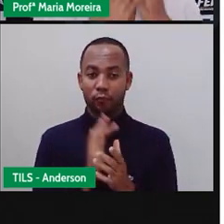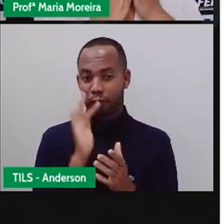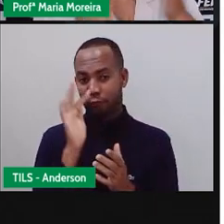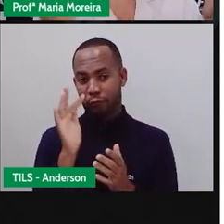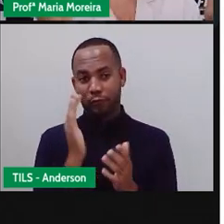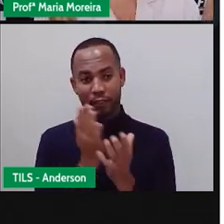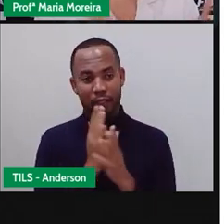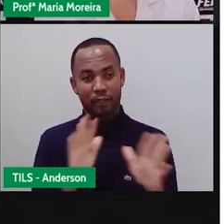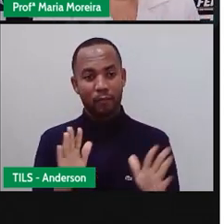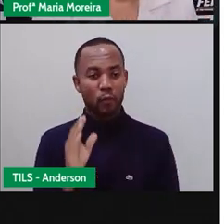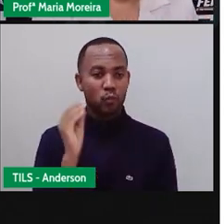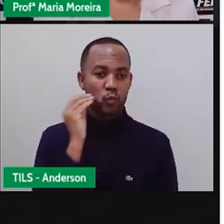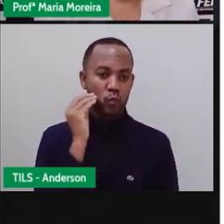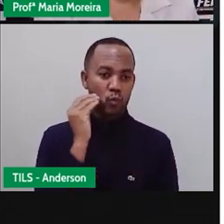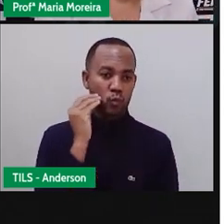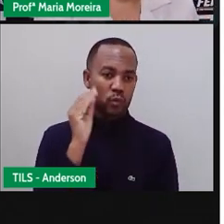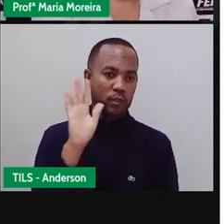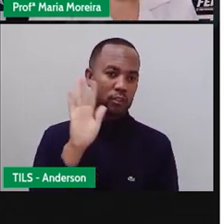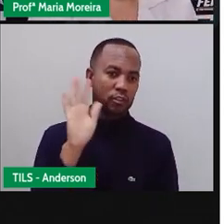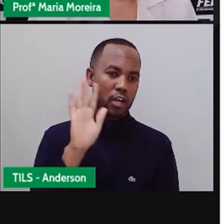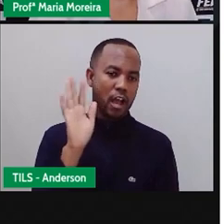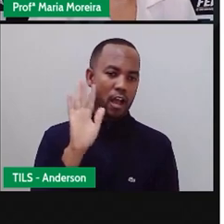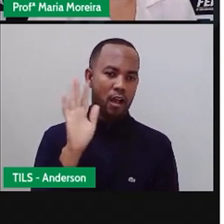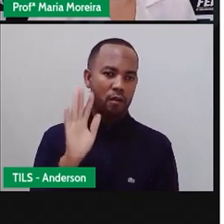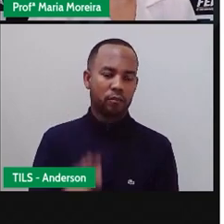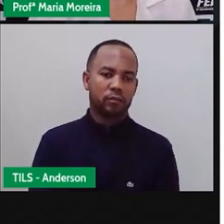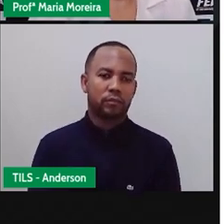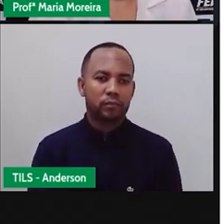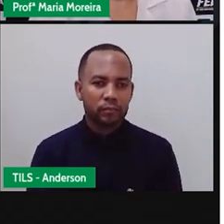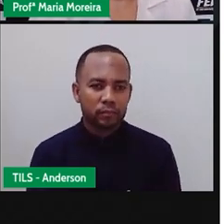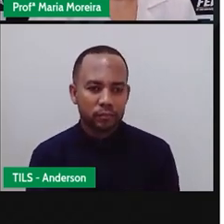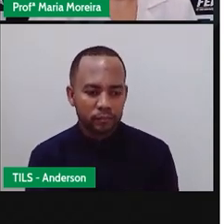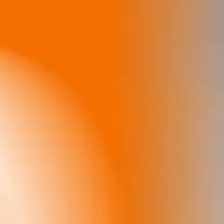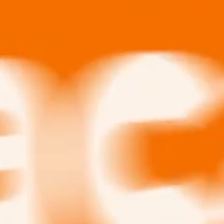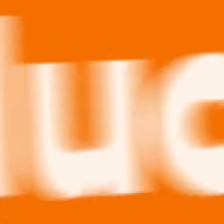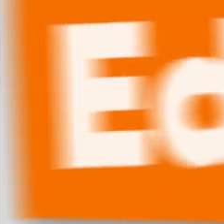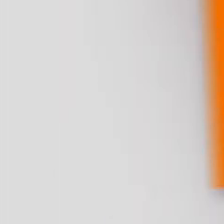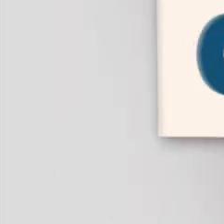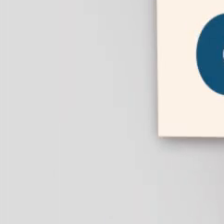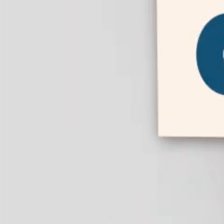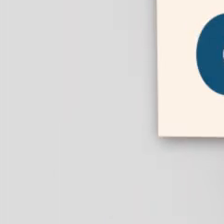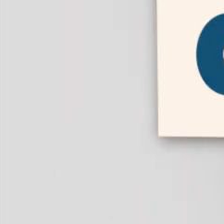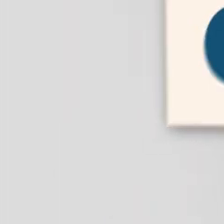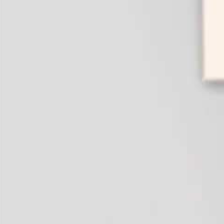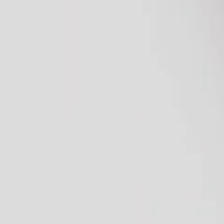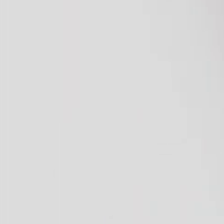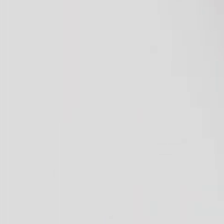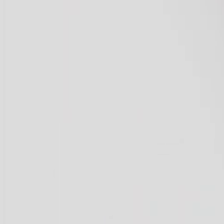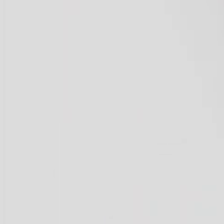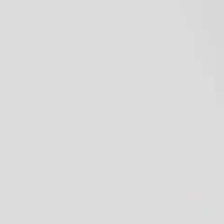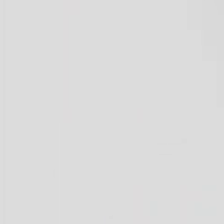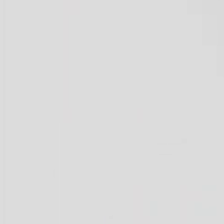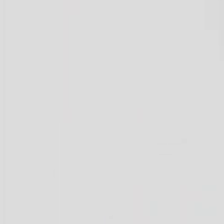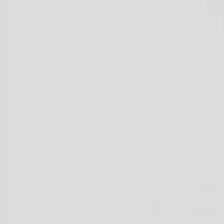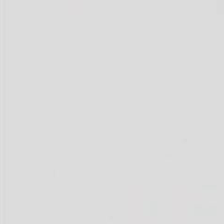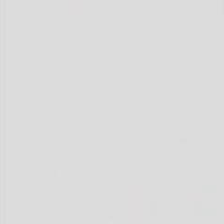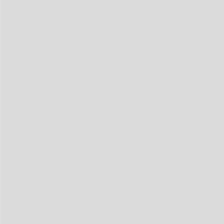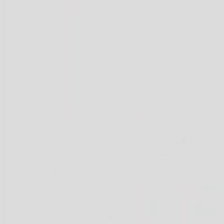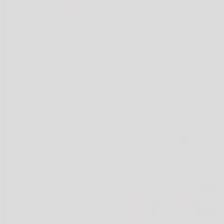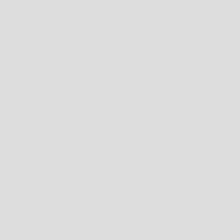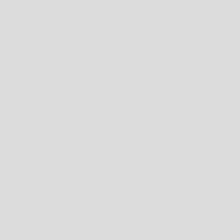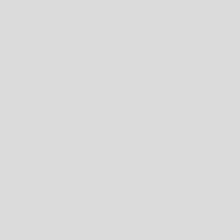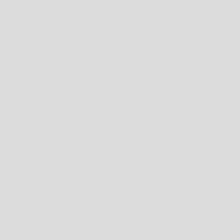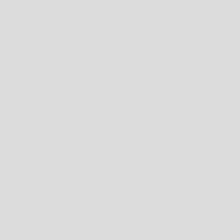passar logo logo um beijo para o Marinho um beijo de Anderson aí para vocês até nossa próxima aula 1